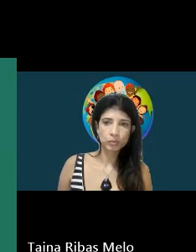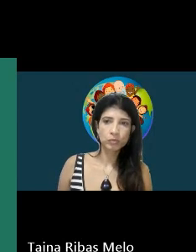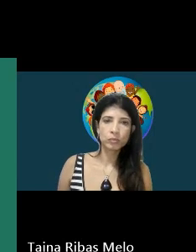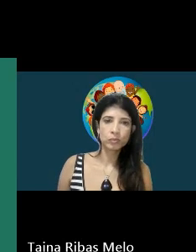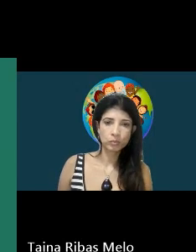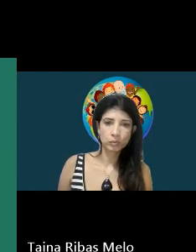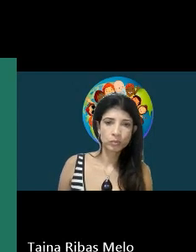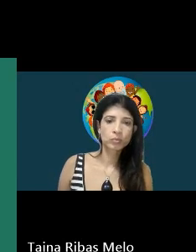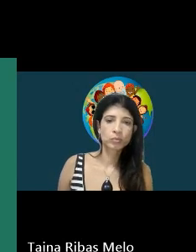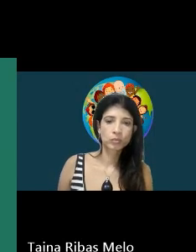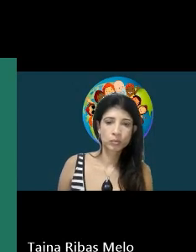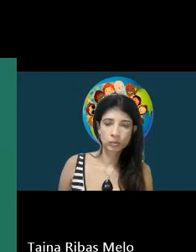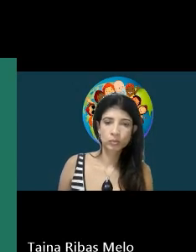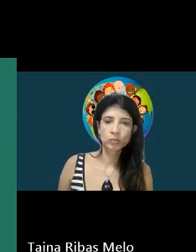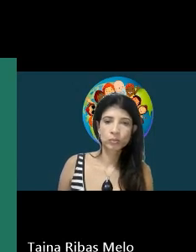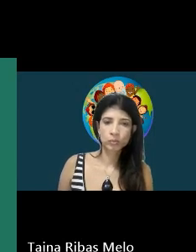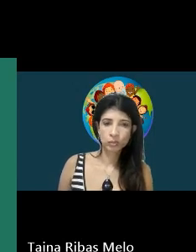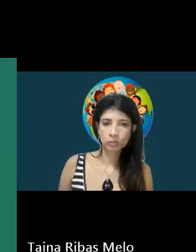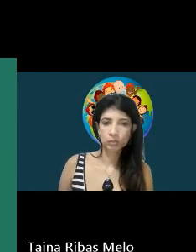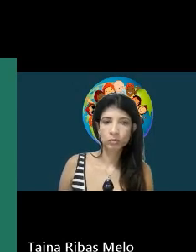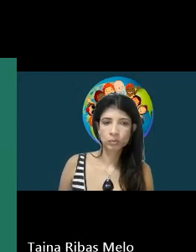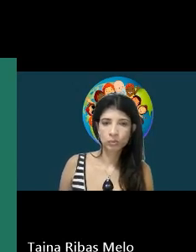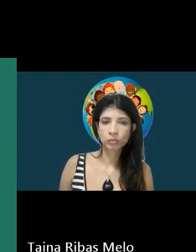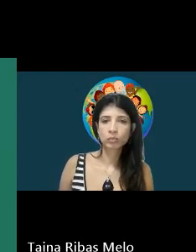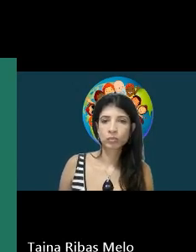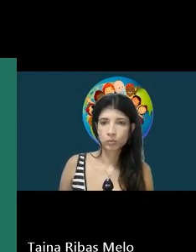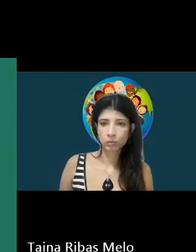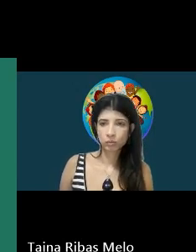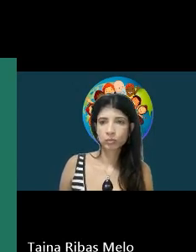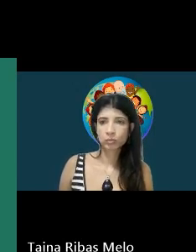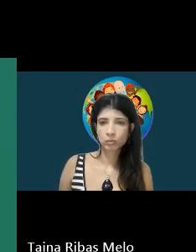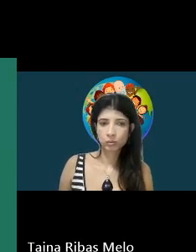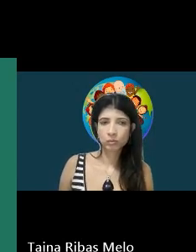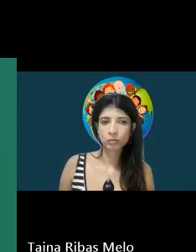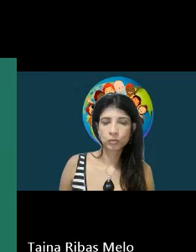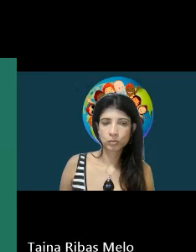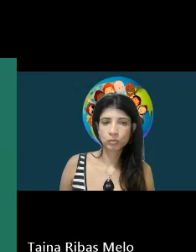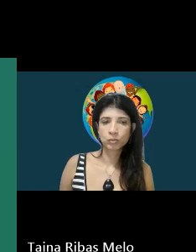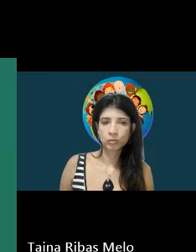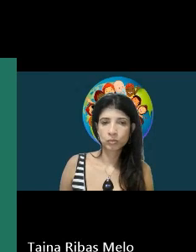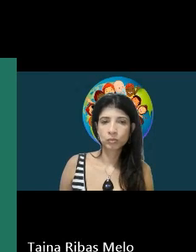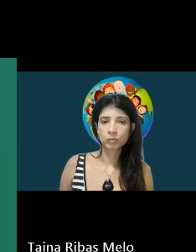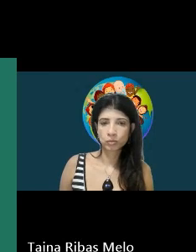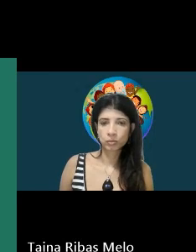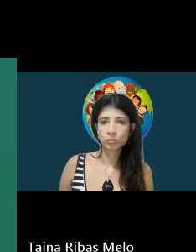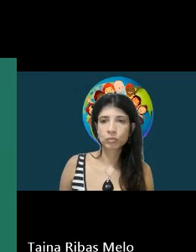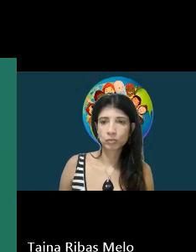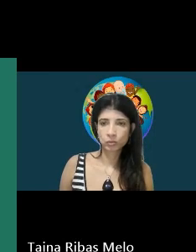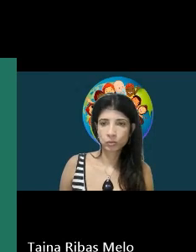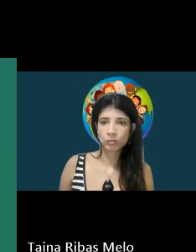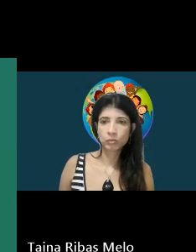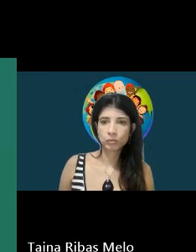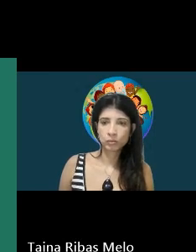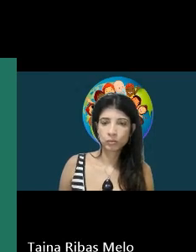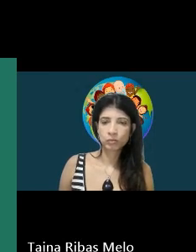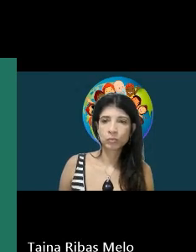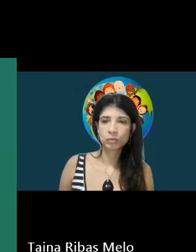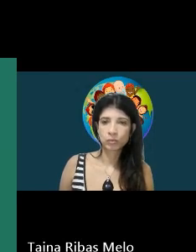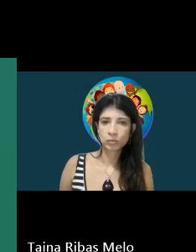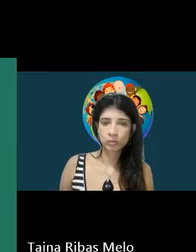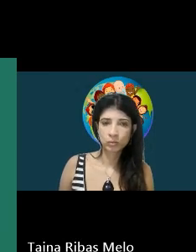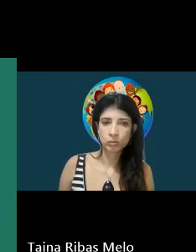estudos ainda serão realizados para avaliação psicométrica do instrumento, ou seja, para confirmar sua validade e confiabilidade. Dessa forma,